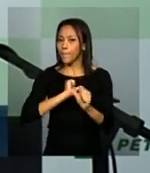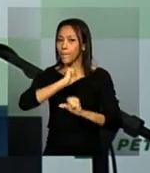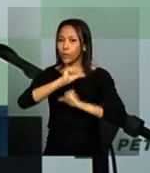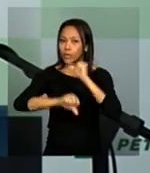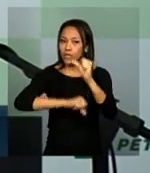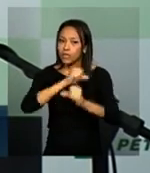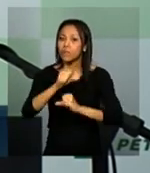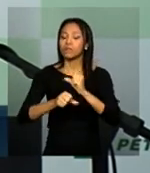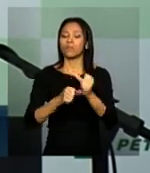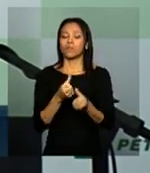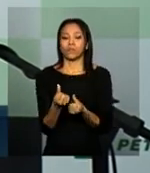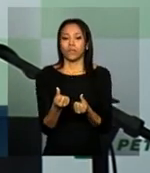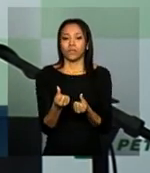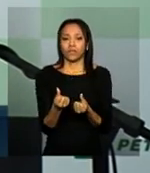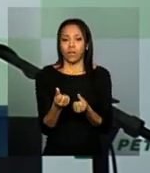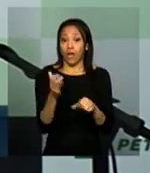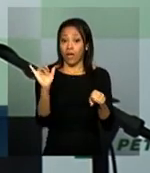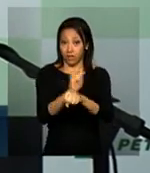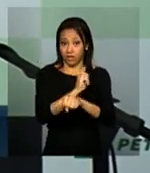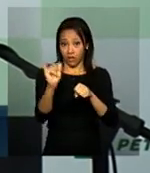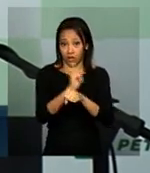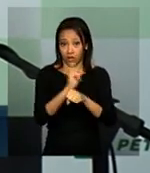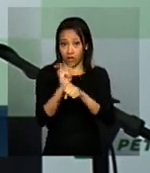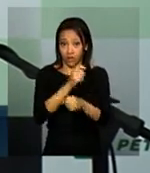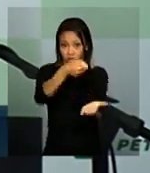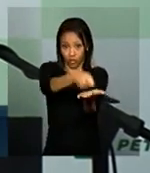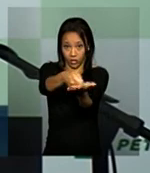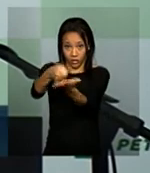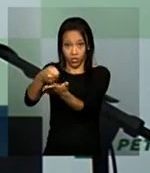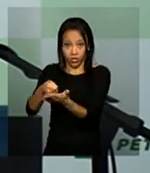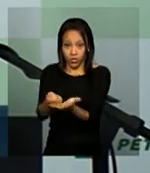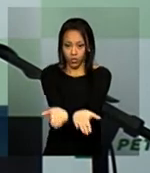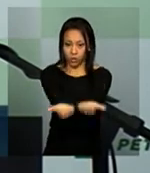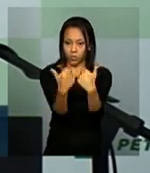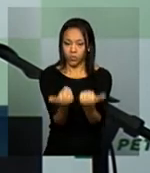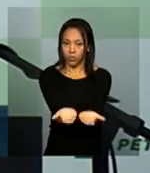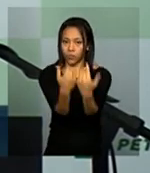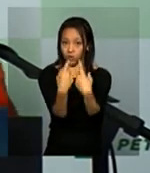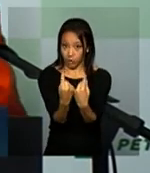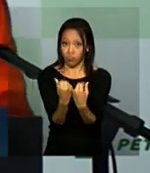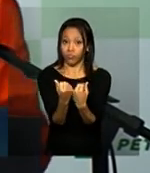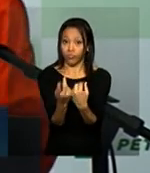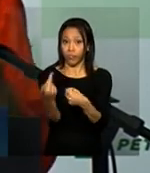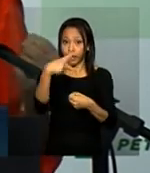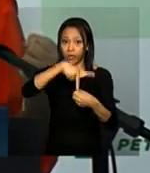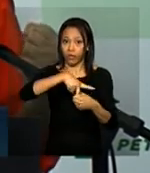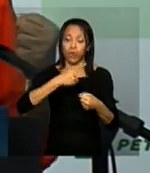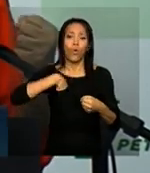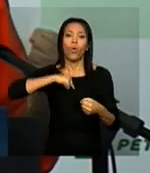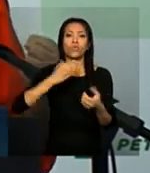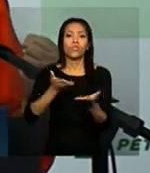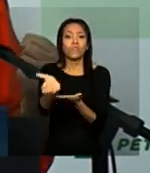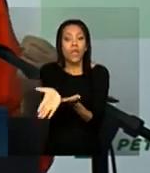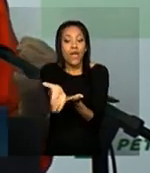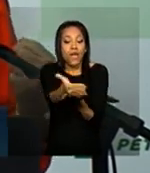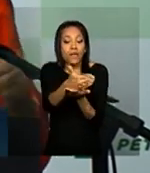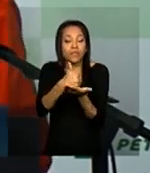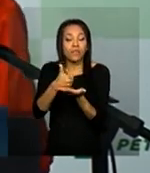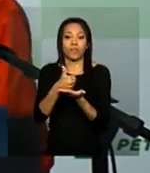de cobrar sobre o petróleo? Hoje nós recebemos uma parte do